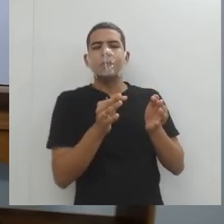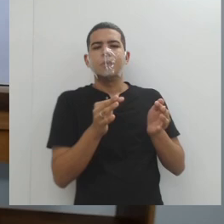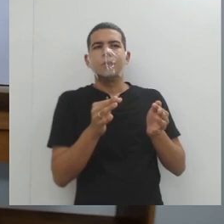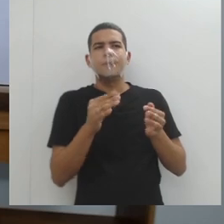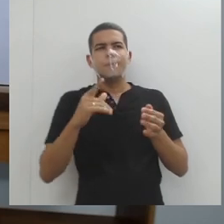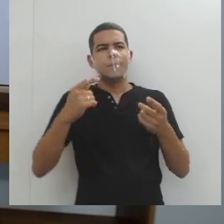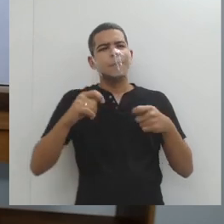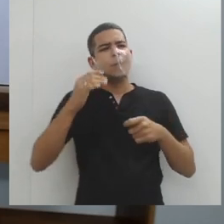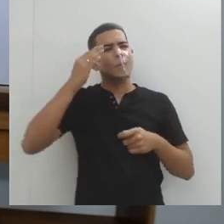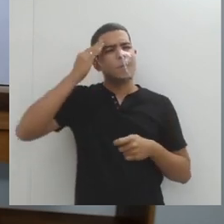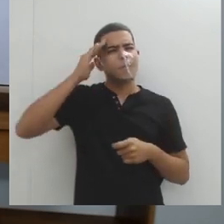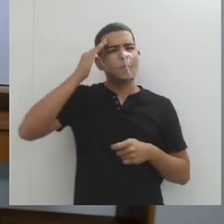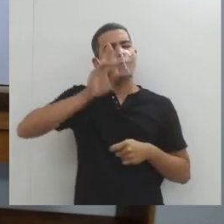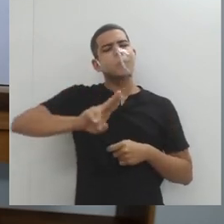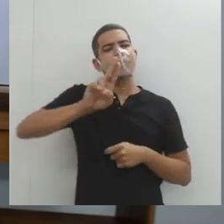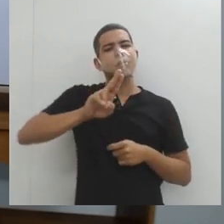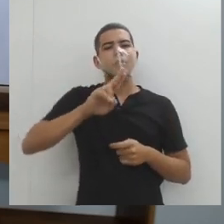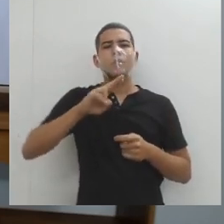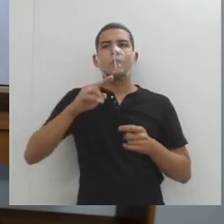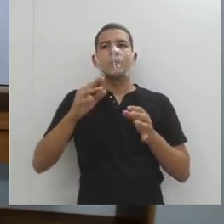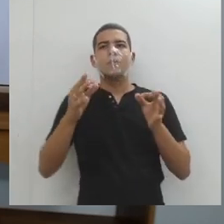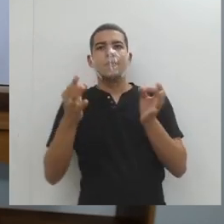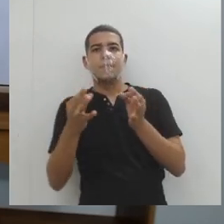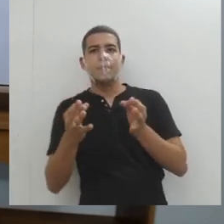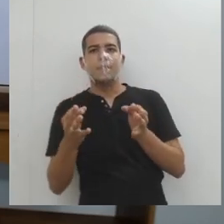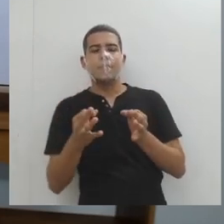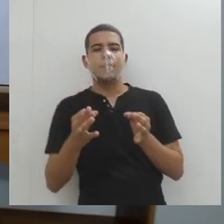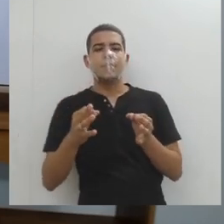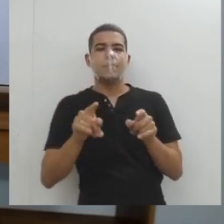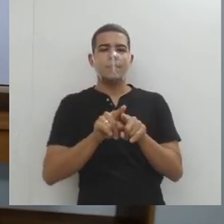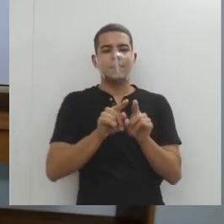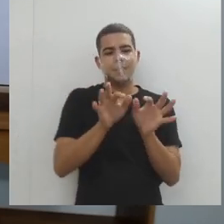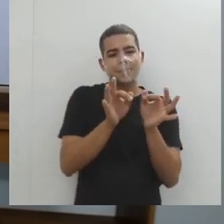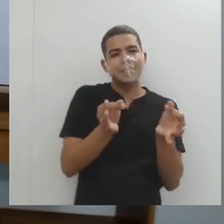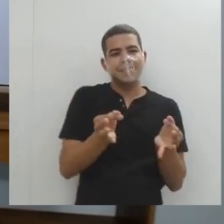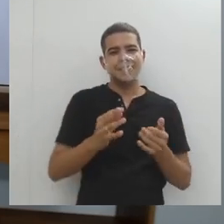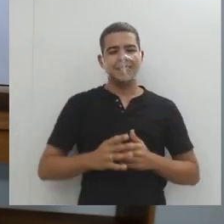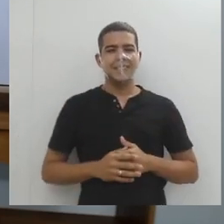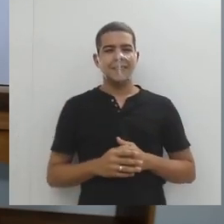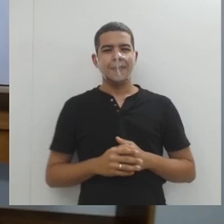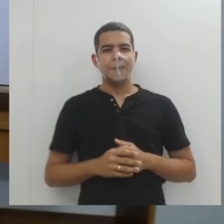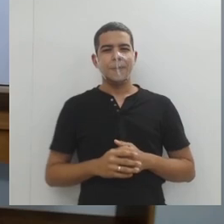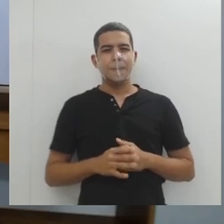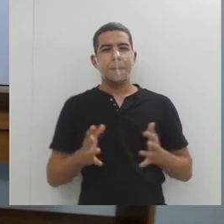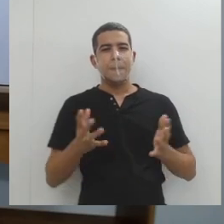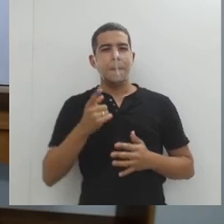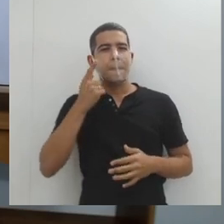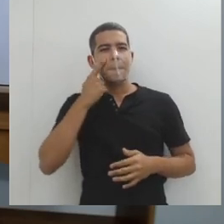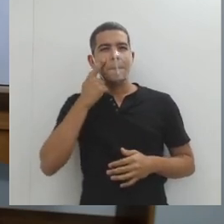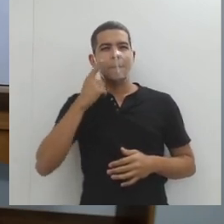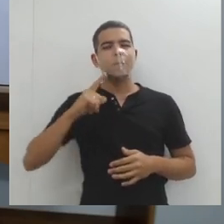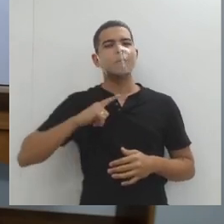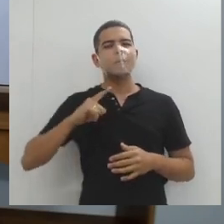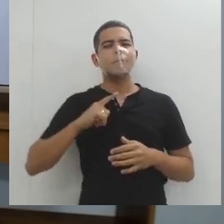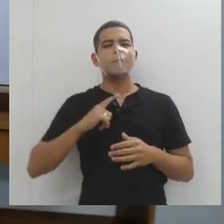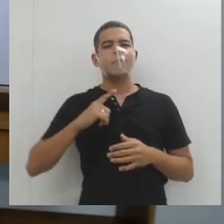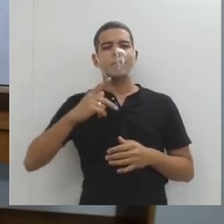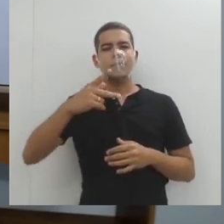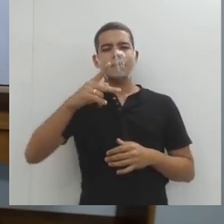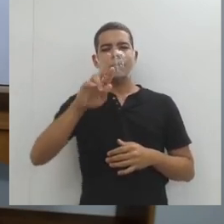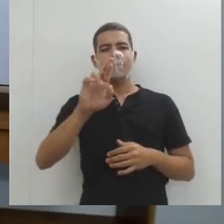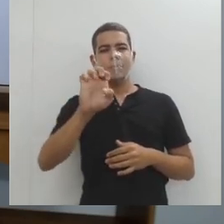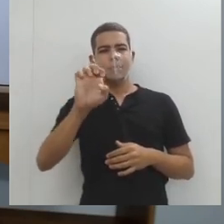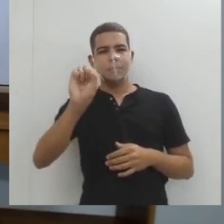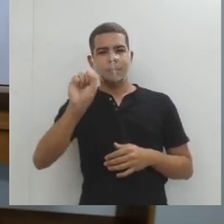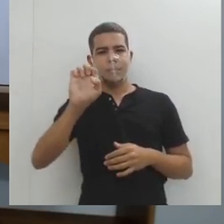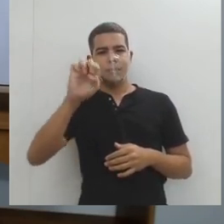é que ficaria, né, o uso do Present Perfect e do Simple Past, tá? E aí, vê só, a gente comentou que o Present Perfect é aquele